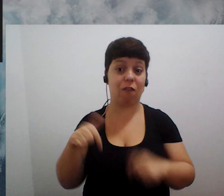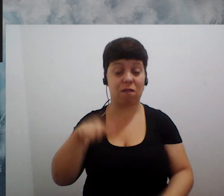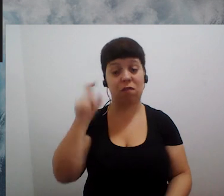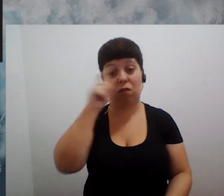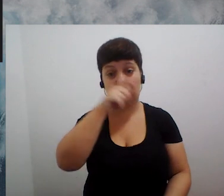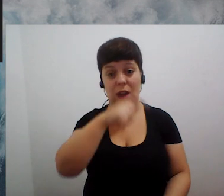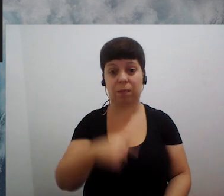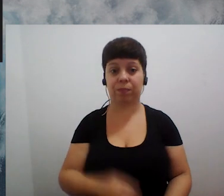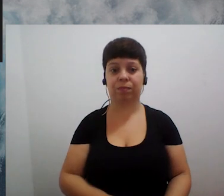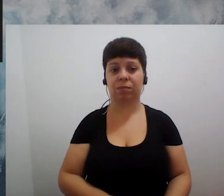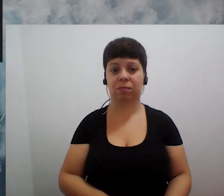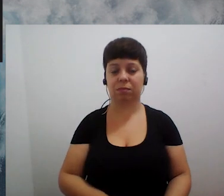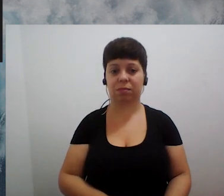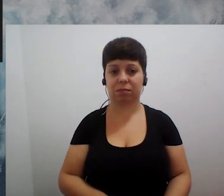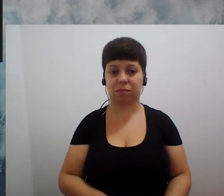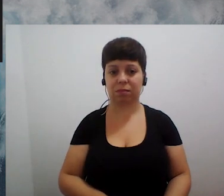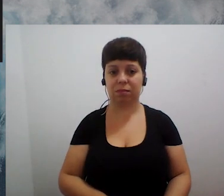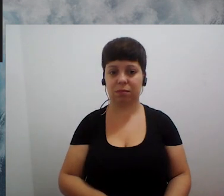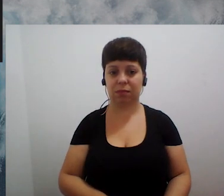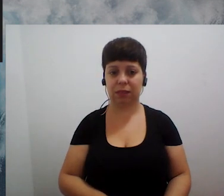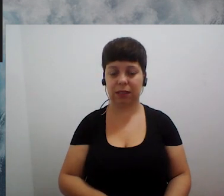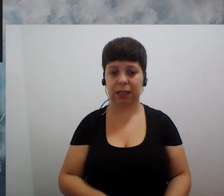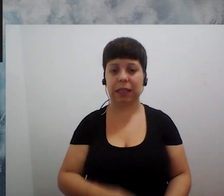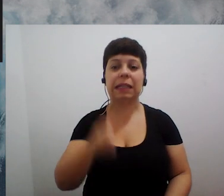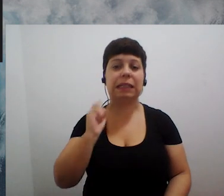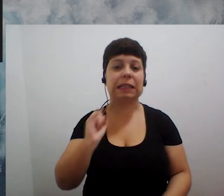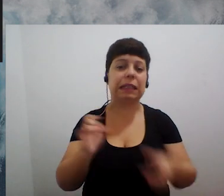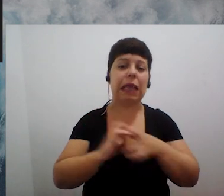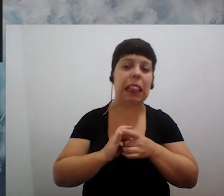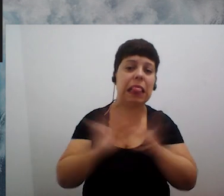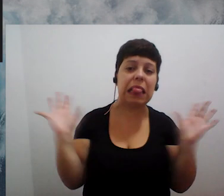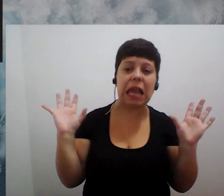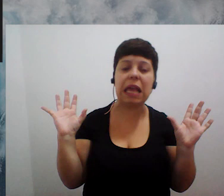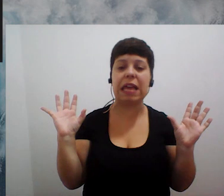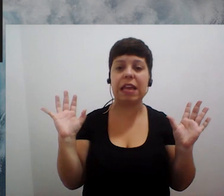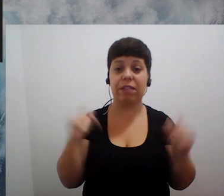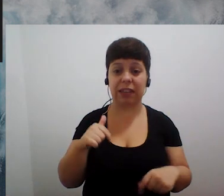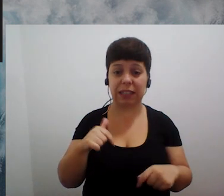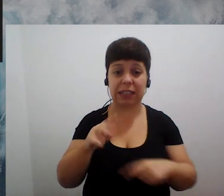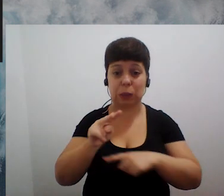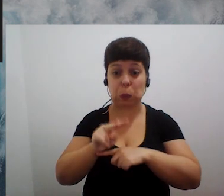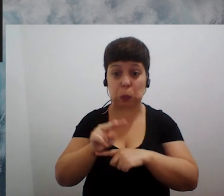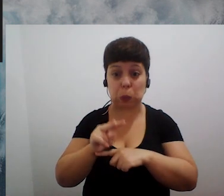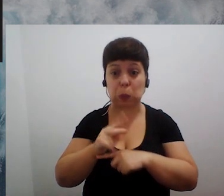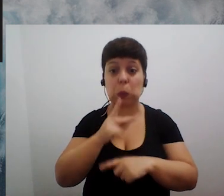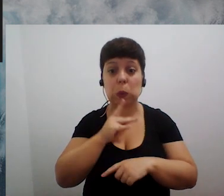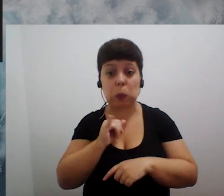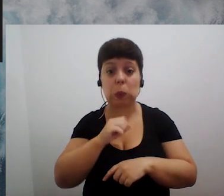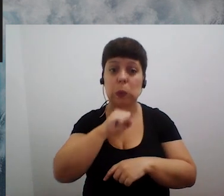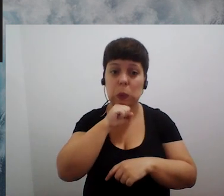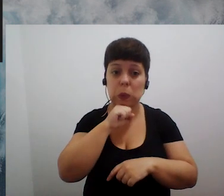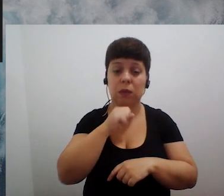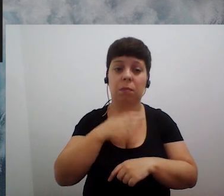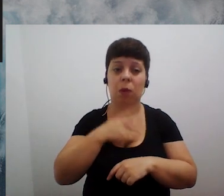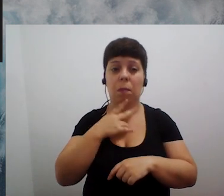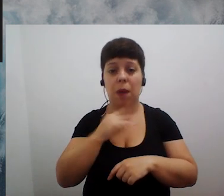também, se você for muito tão livre assim também, né? Se você não tiver um cuidado dos teus